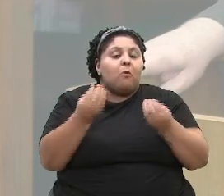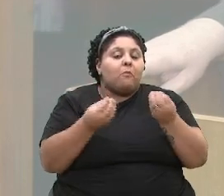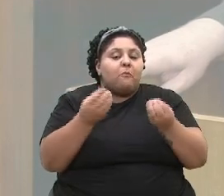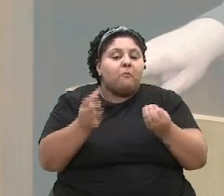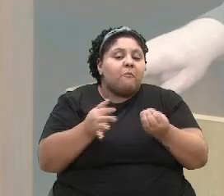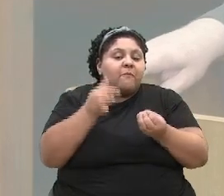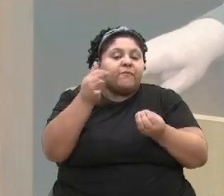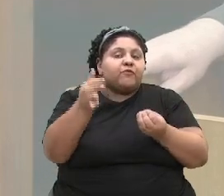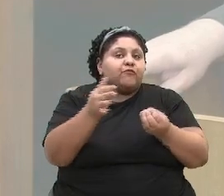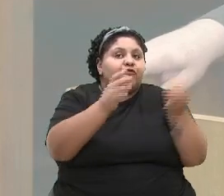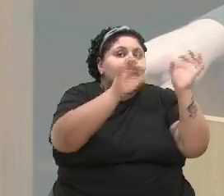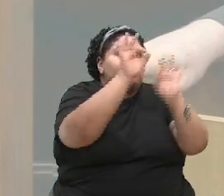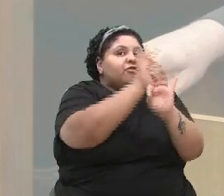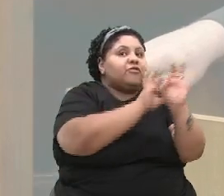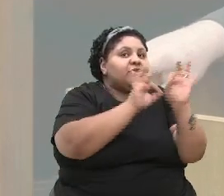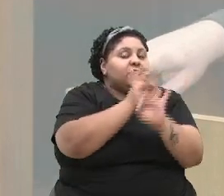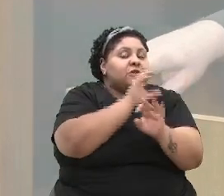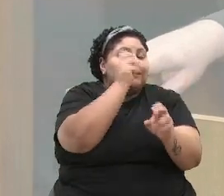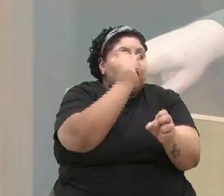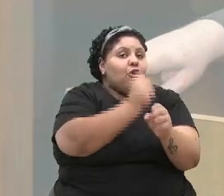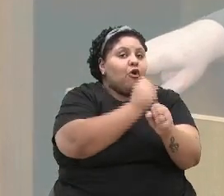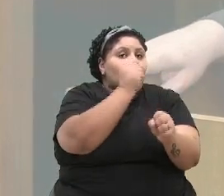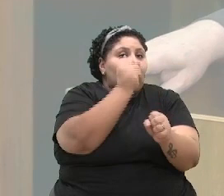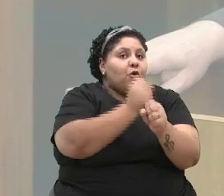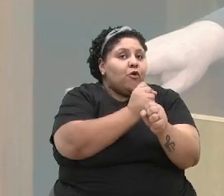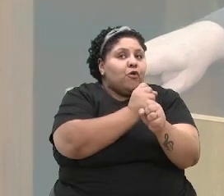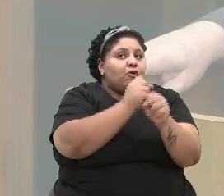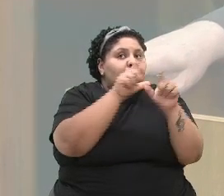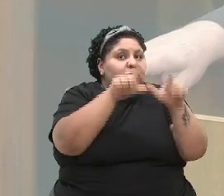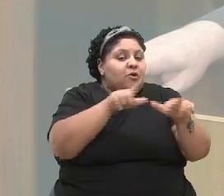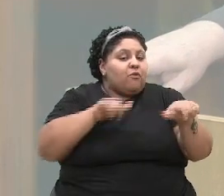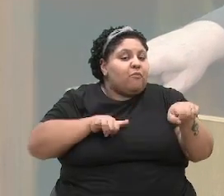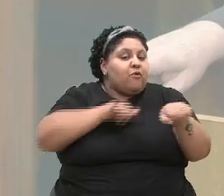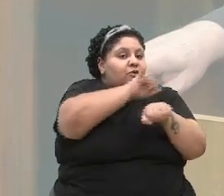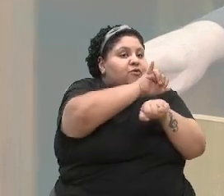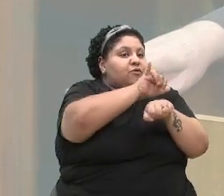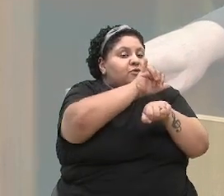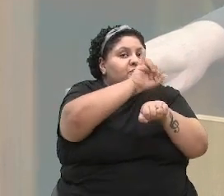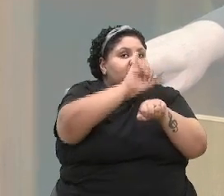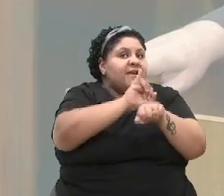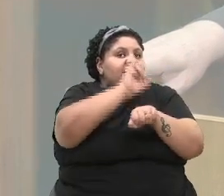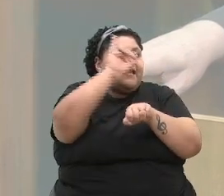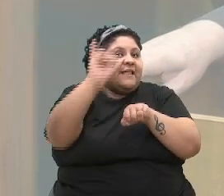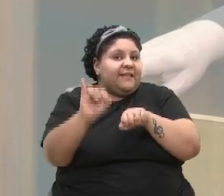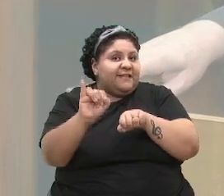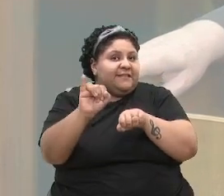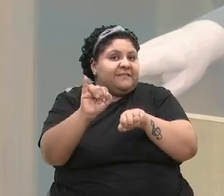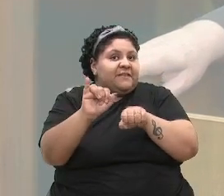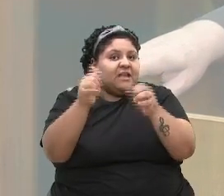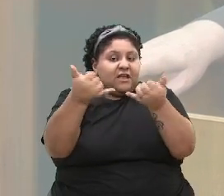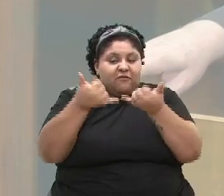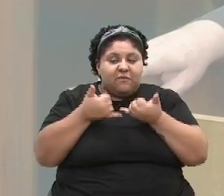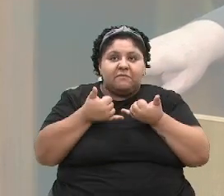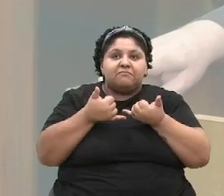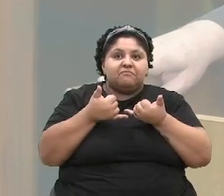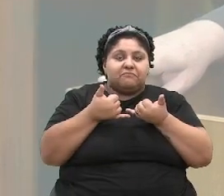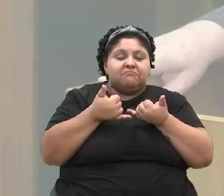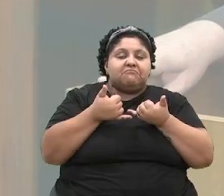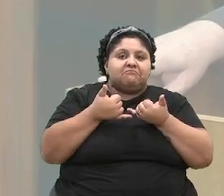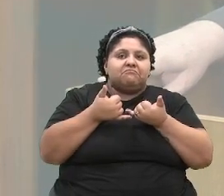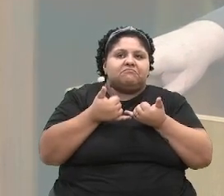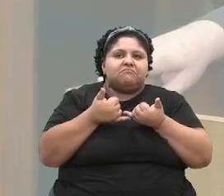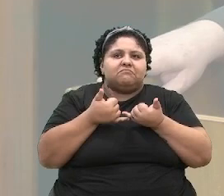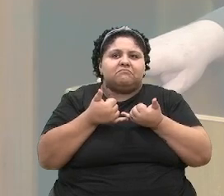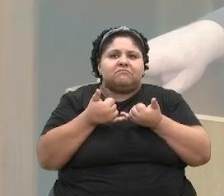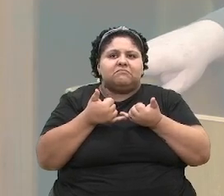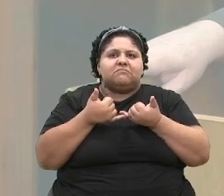o cronograma da obra do Aeroporto Internacional? E as informações que tive, que estou buscando,